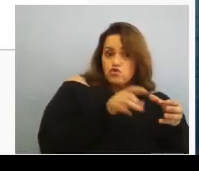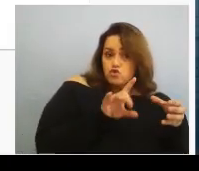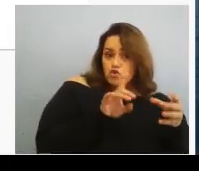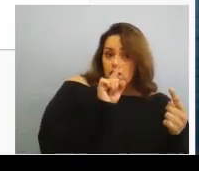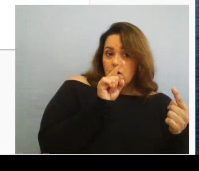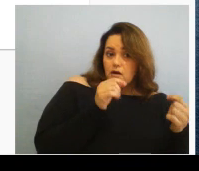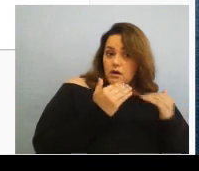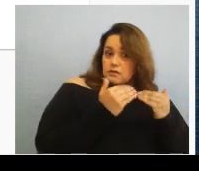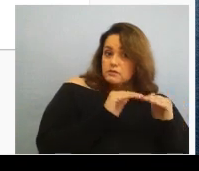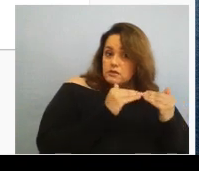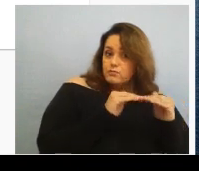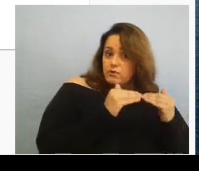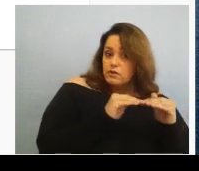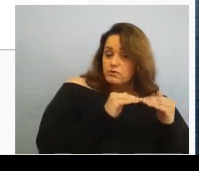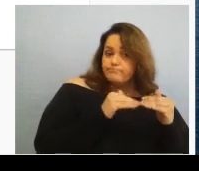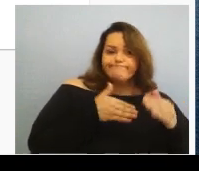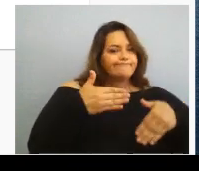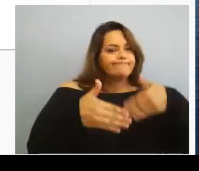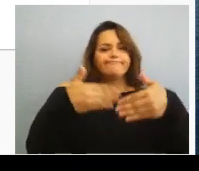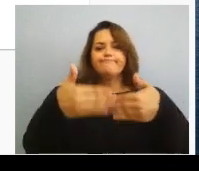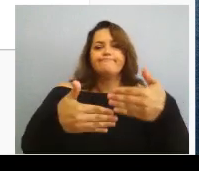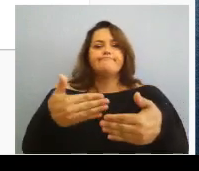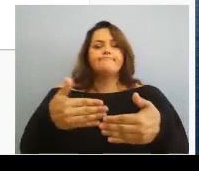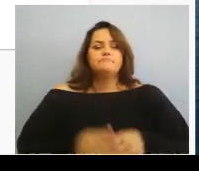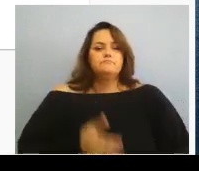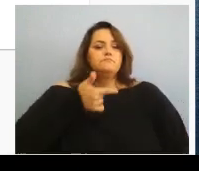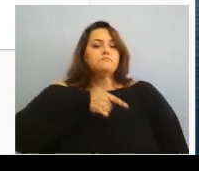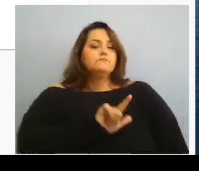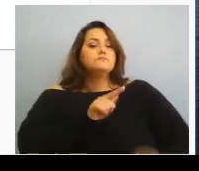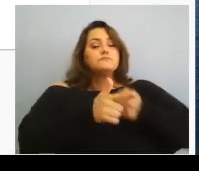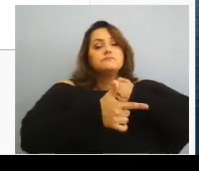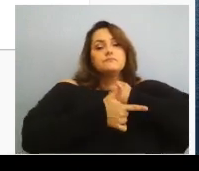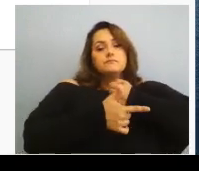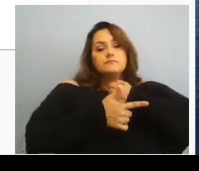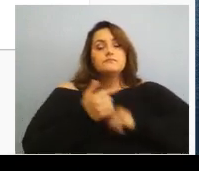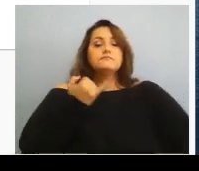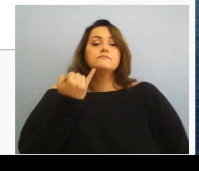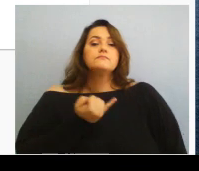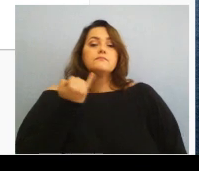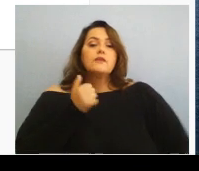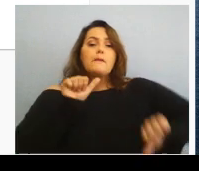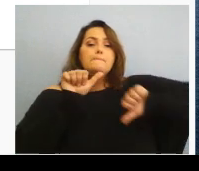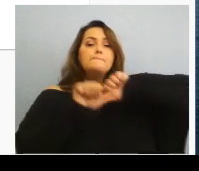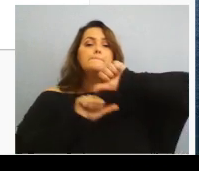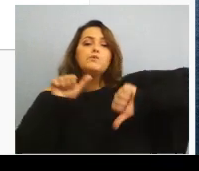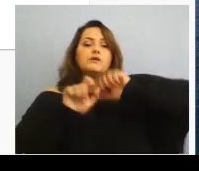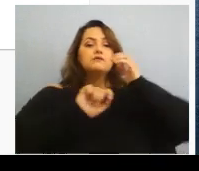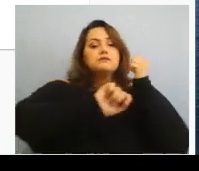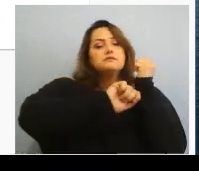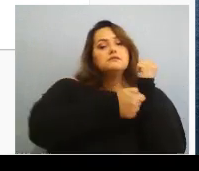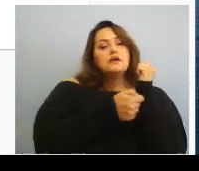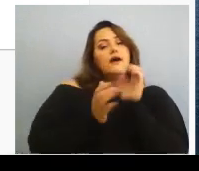como transportadora. E assim por diante. Outra funcionalidade importante é a alteração de senha de